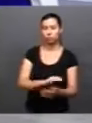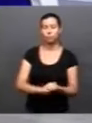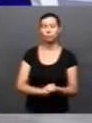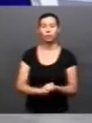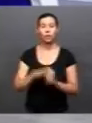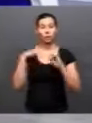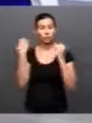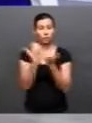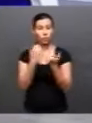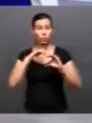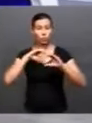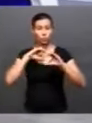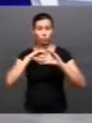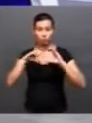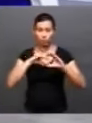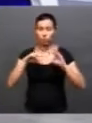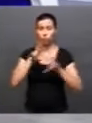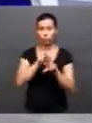por exemplo,